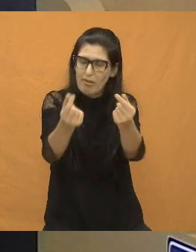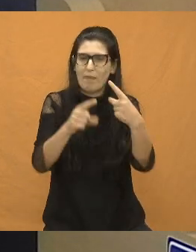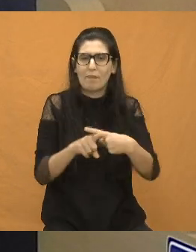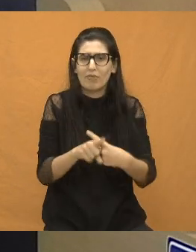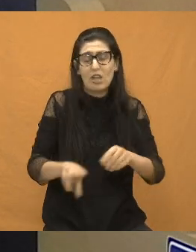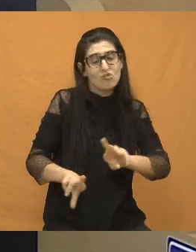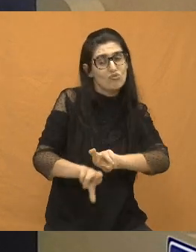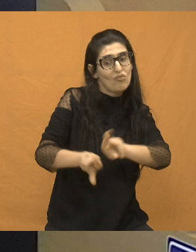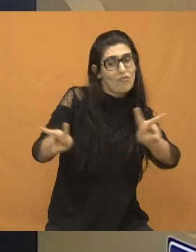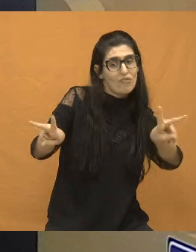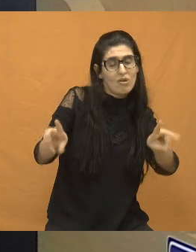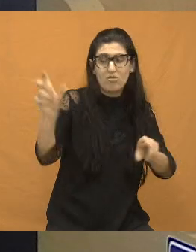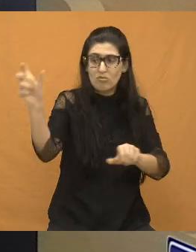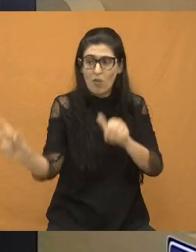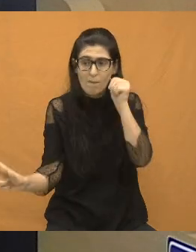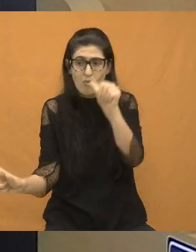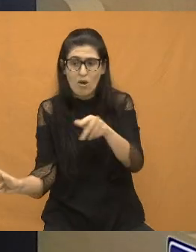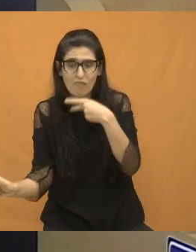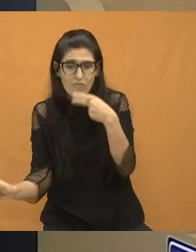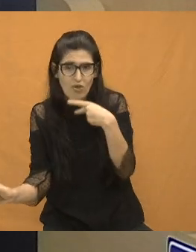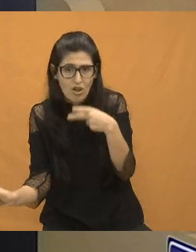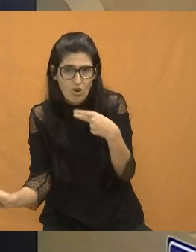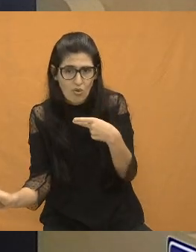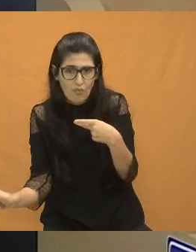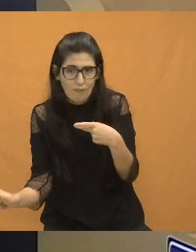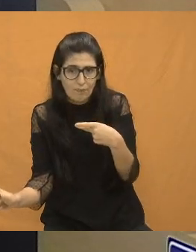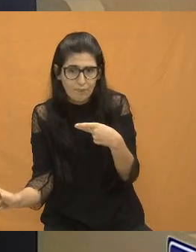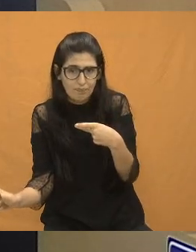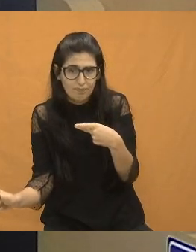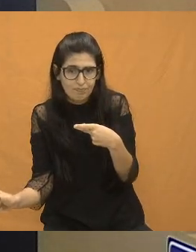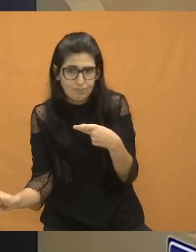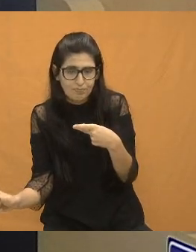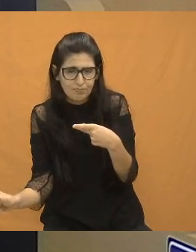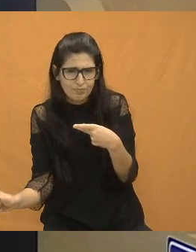Lucimar colocou, que é sobre o financiamento, que ainda vai ser